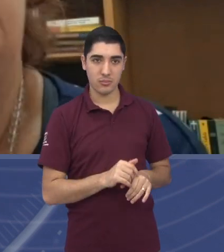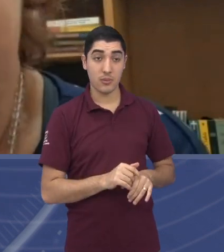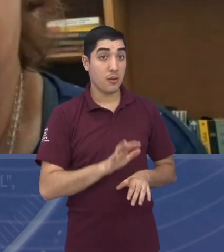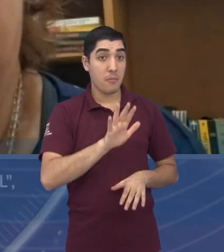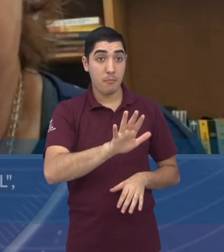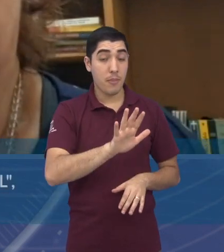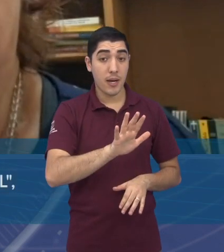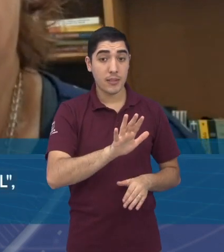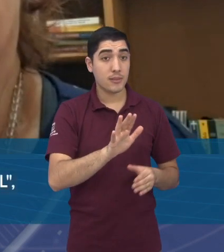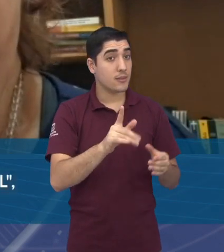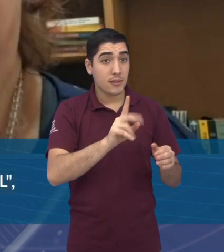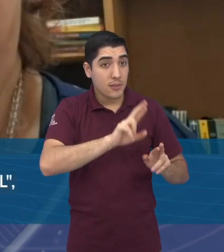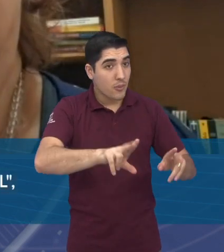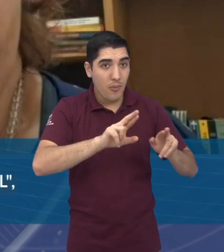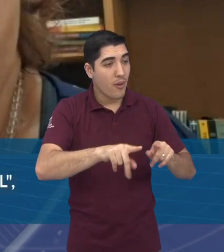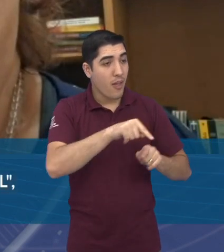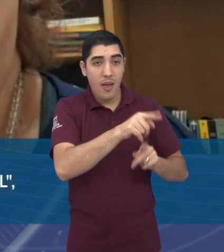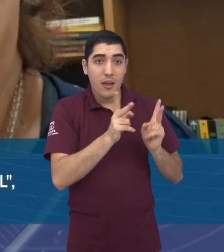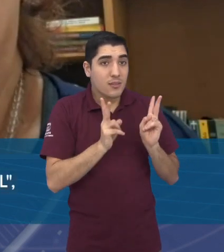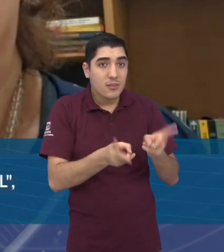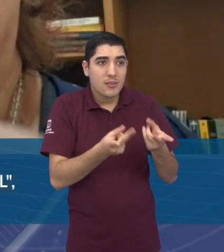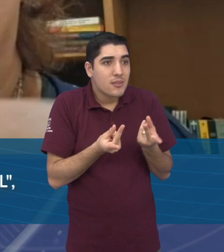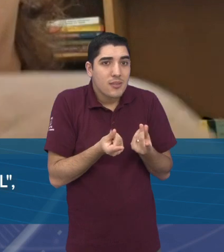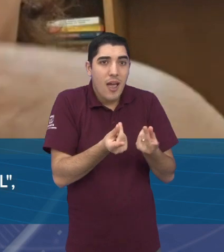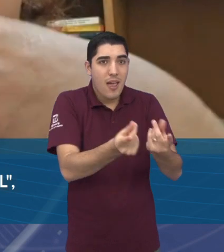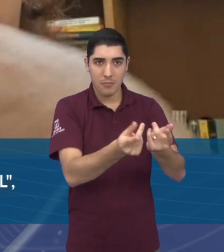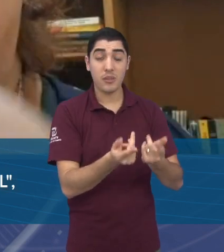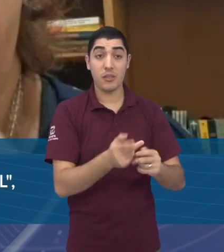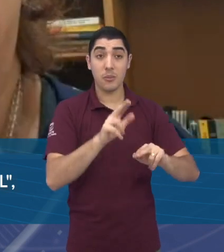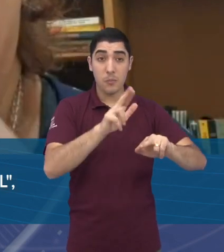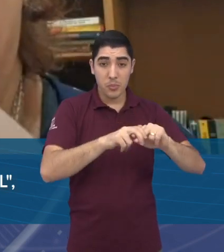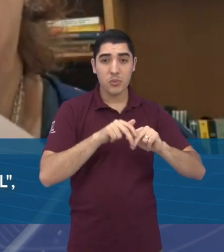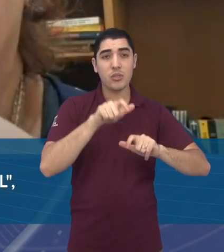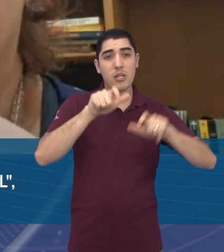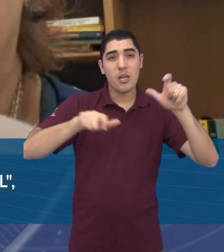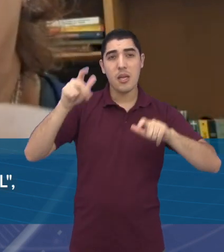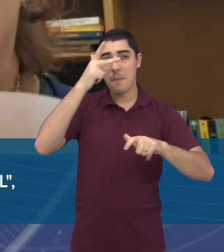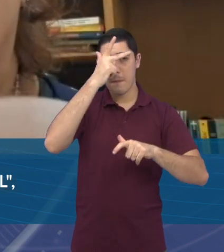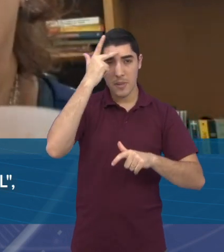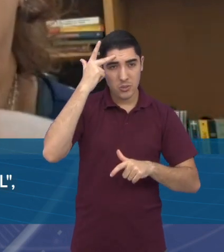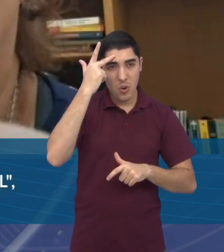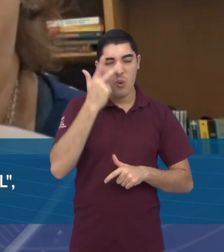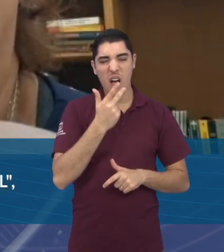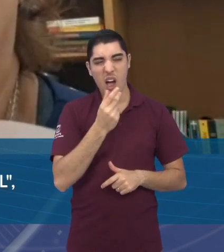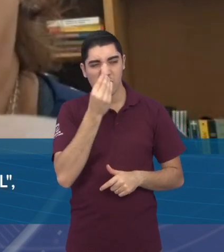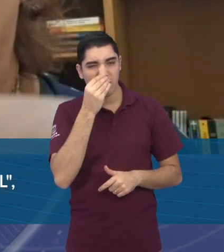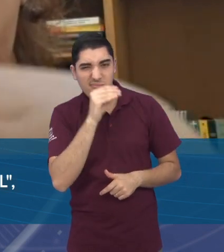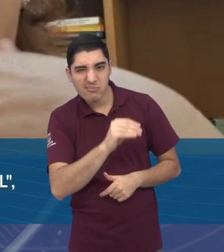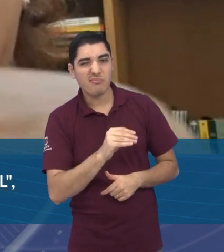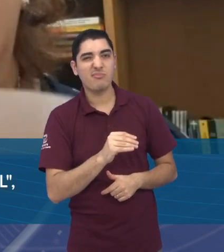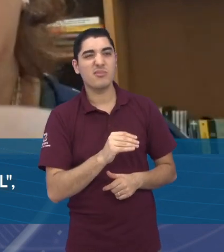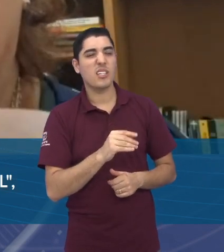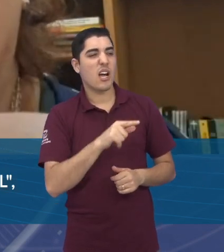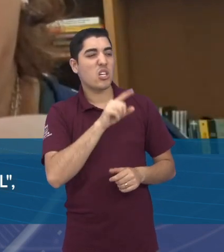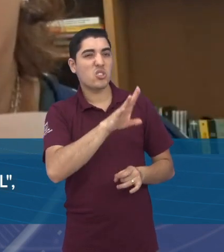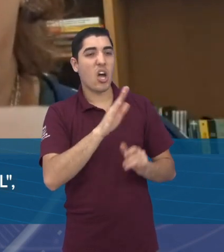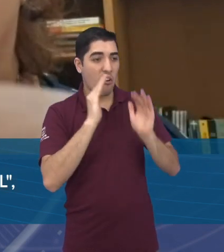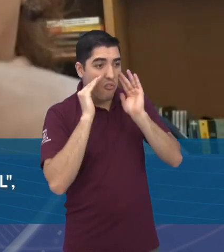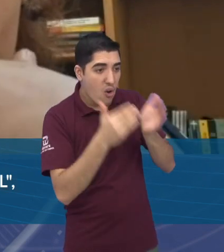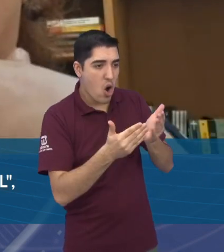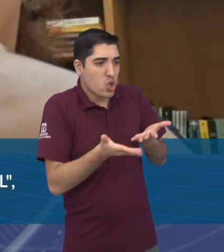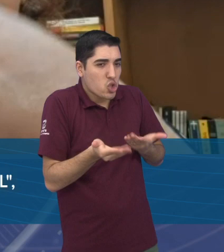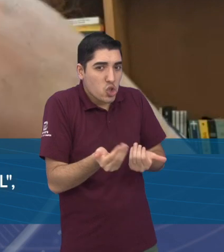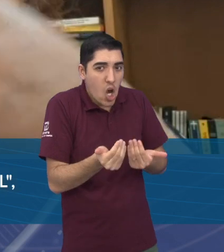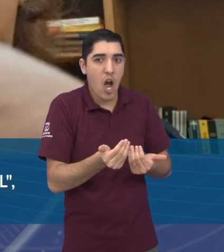prazer é permanente. Então, essa negação da maturidade, esse estímulo para a eterna juventude,